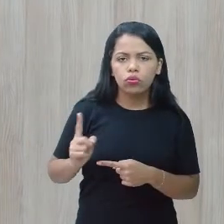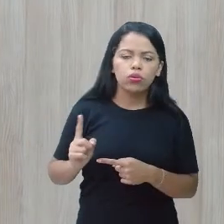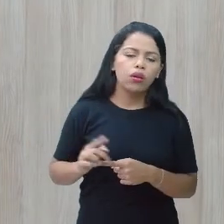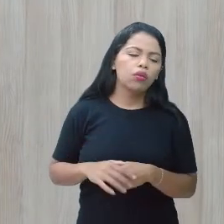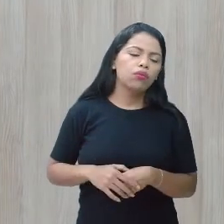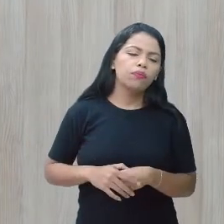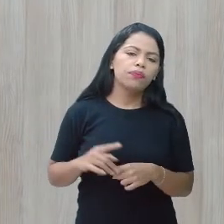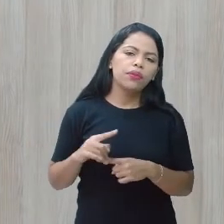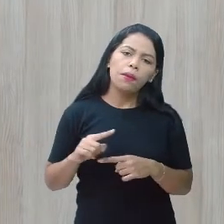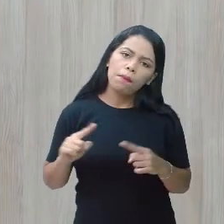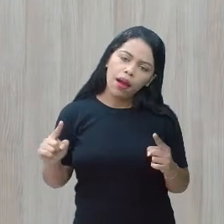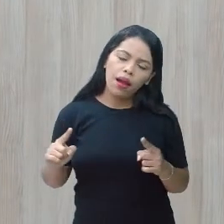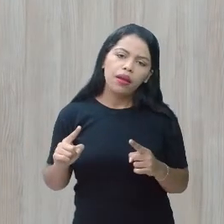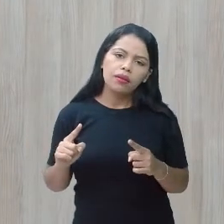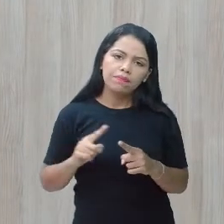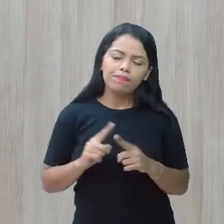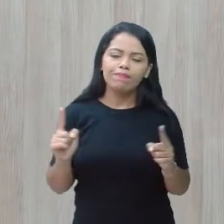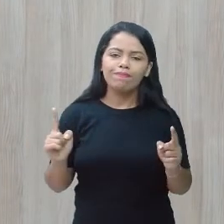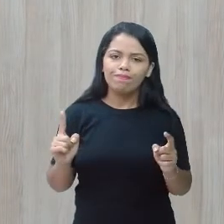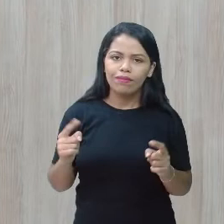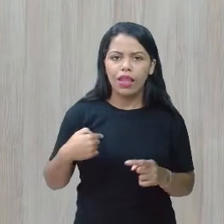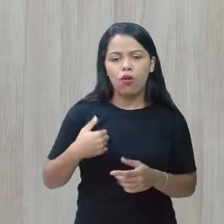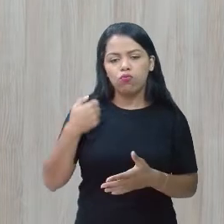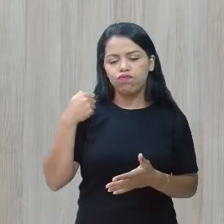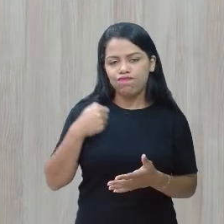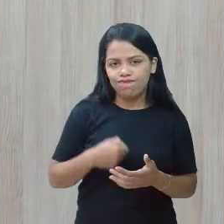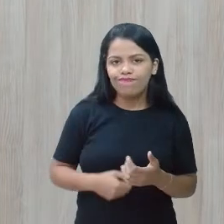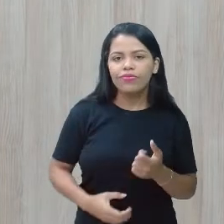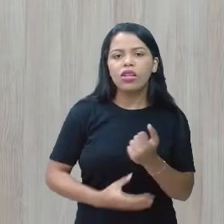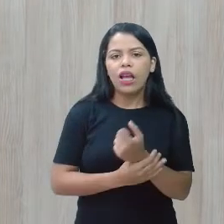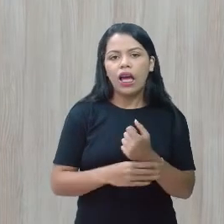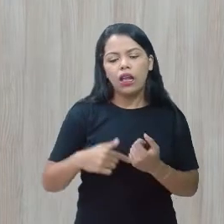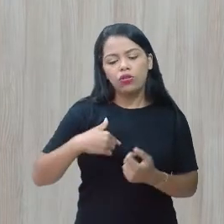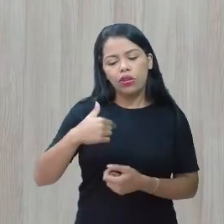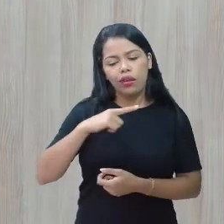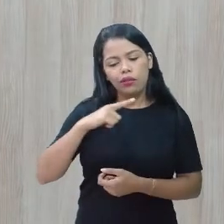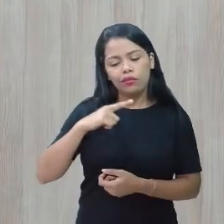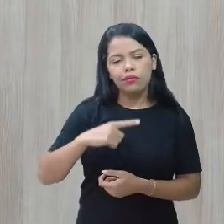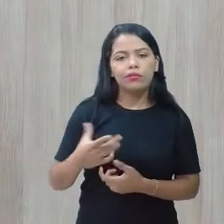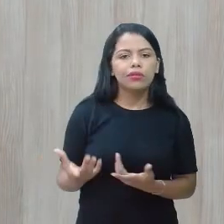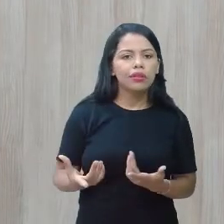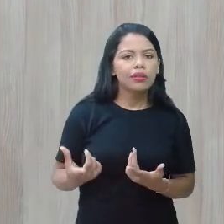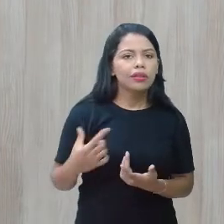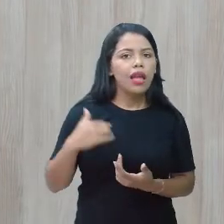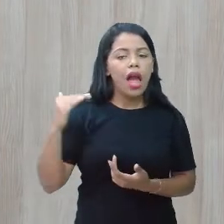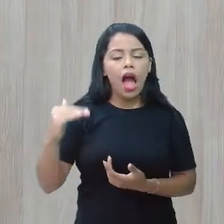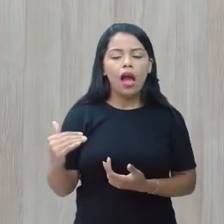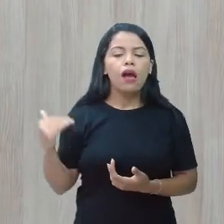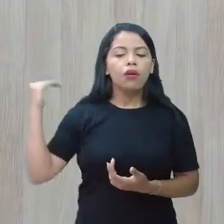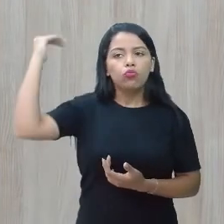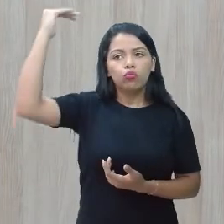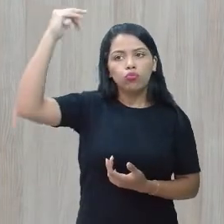pessoal? Mas eu garanto que com a experiência de vida que os adultos, as pessoas